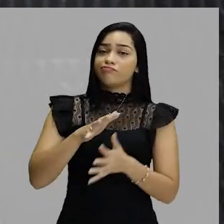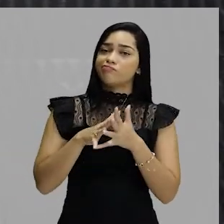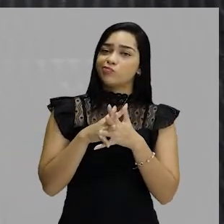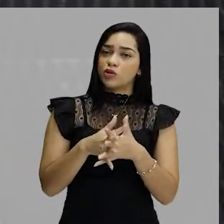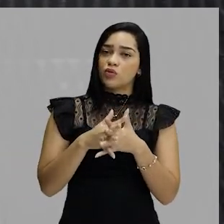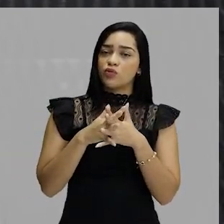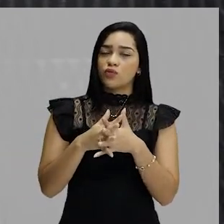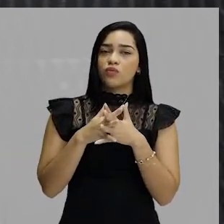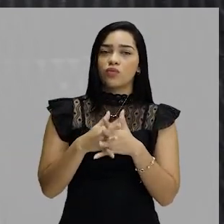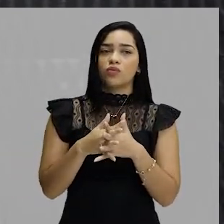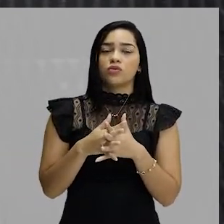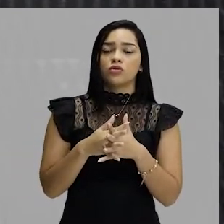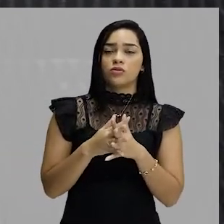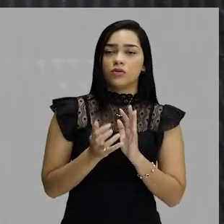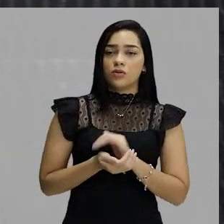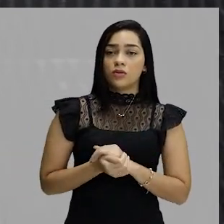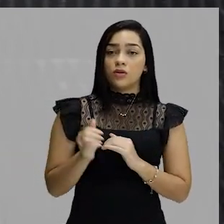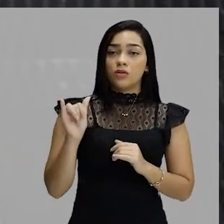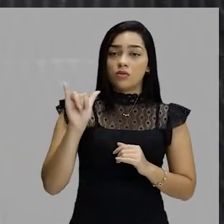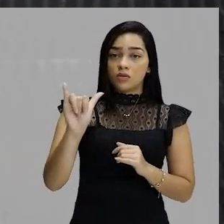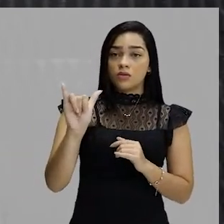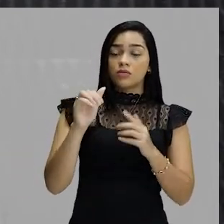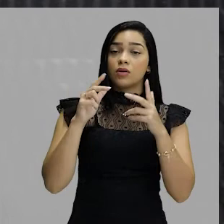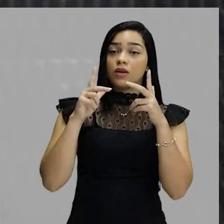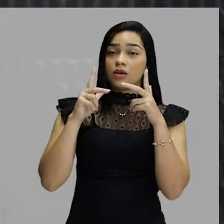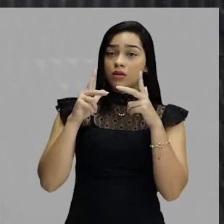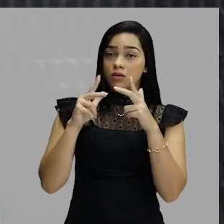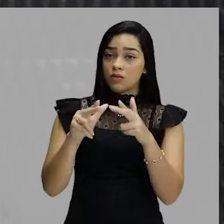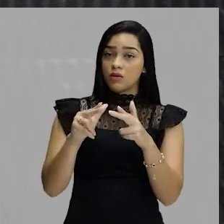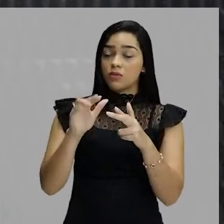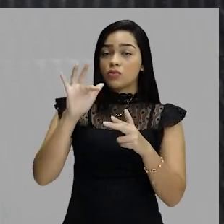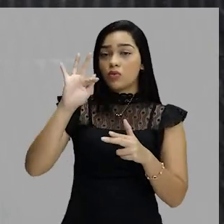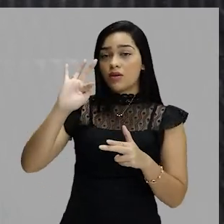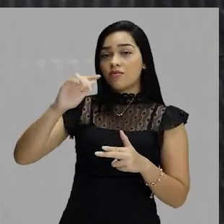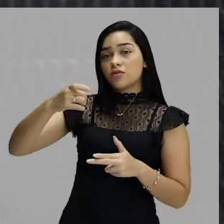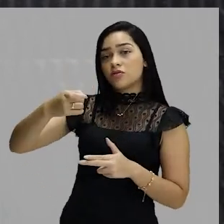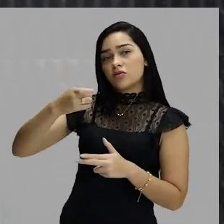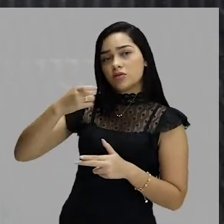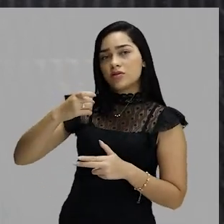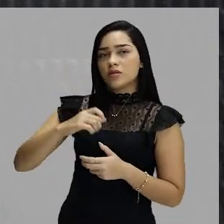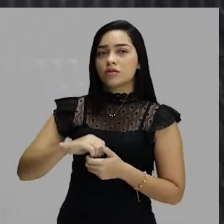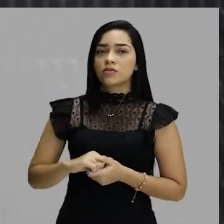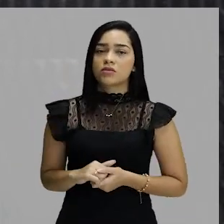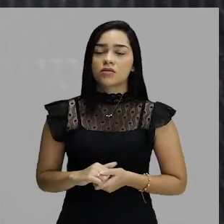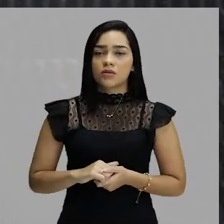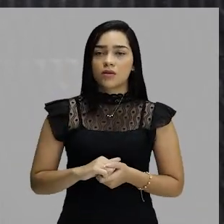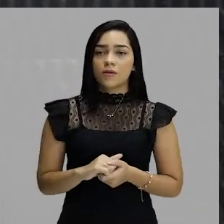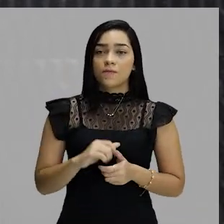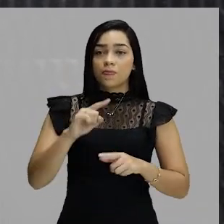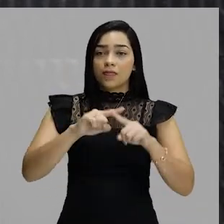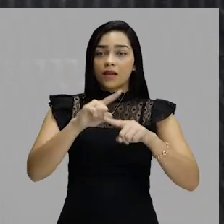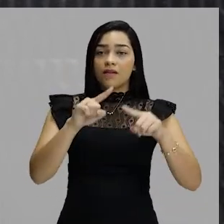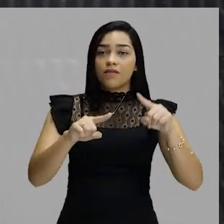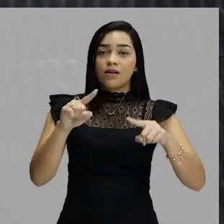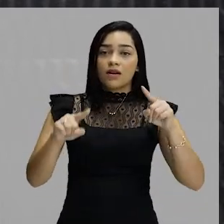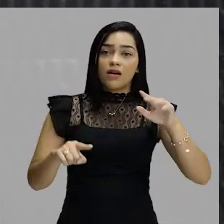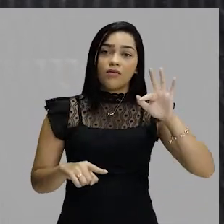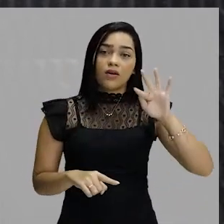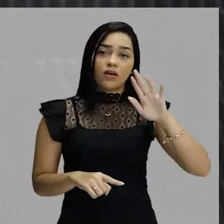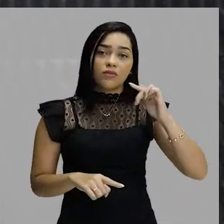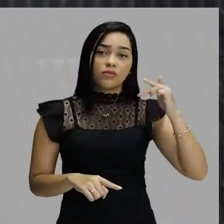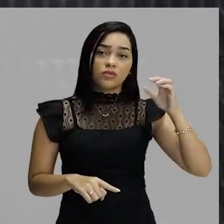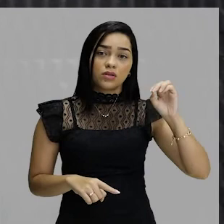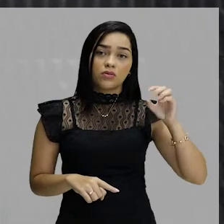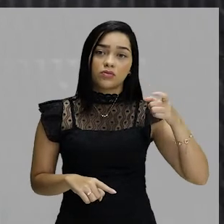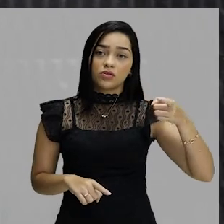notações, né? Dizer o y é a mesma coisa do f de x, né? para dizer que é a variável que está em função de